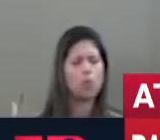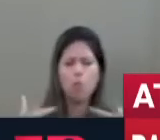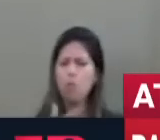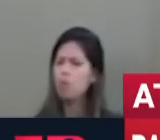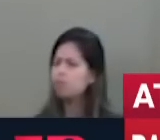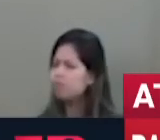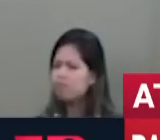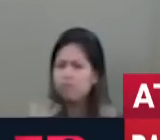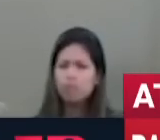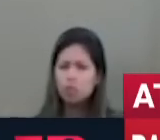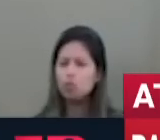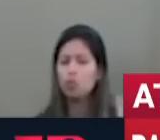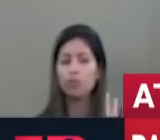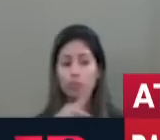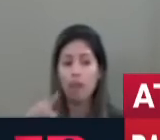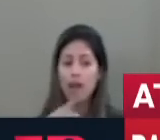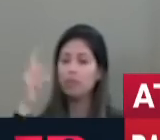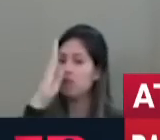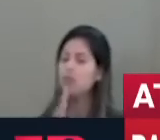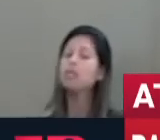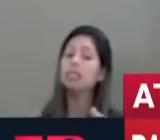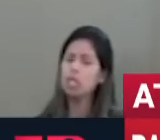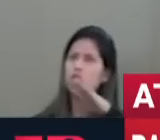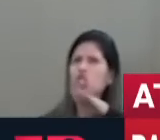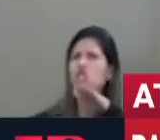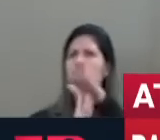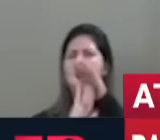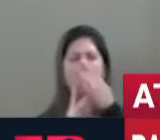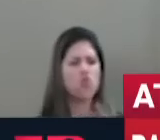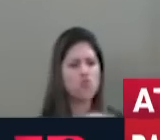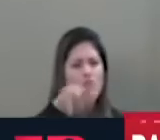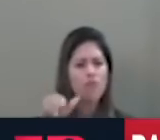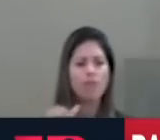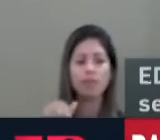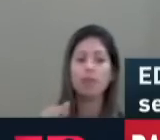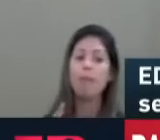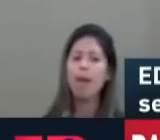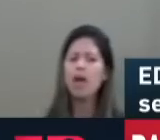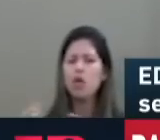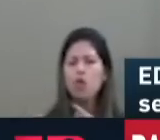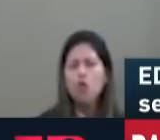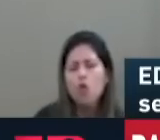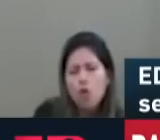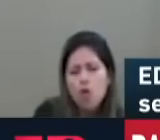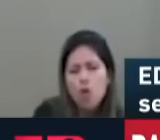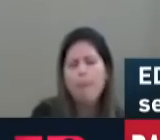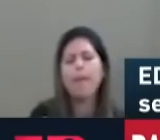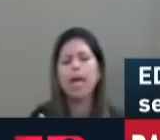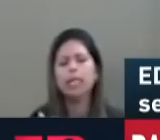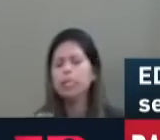do controle com o respaldo do STF. Quando se começa a caçar empreendedores